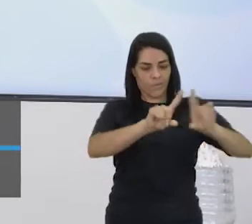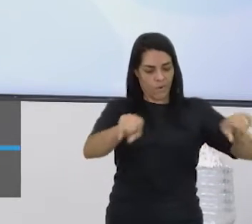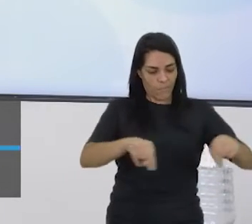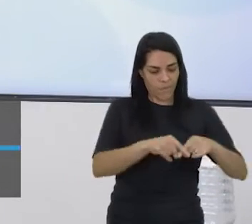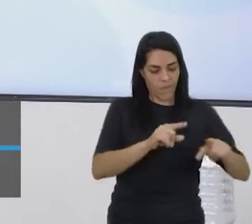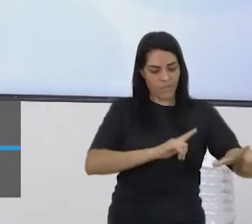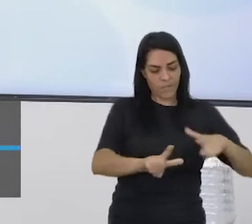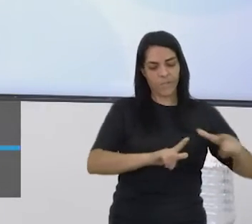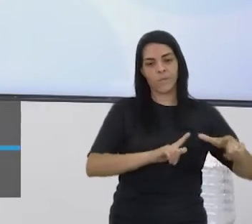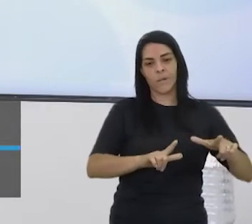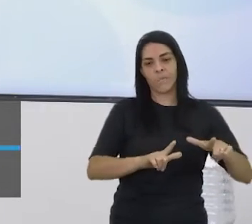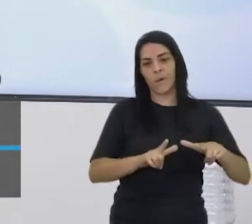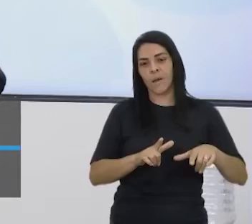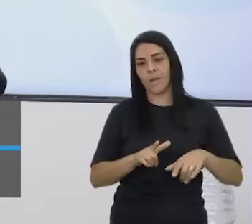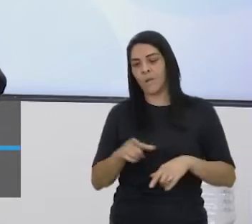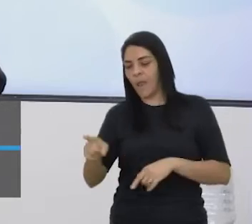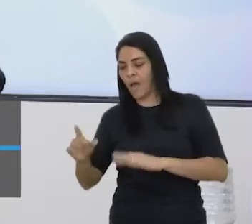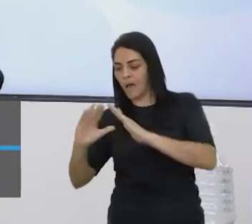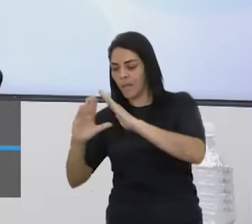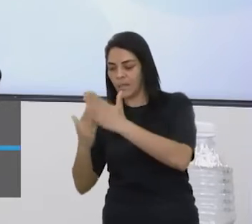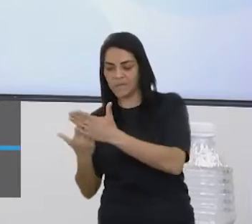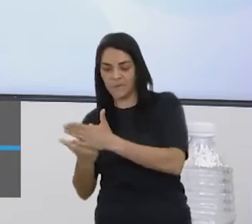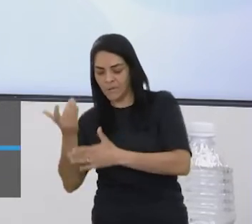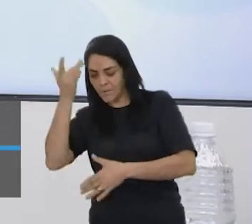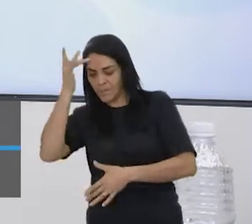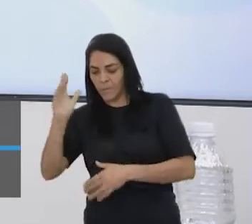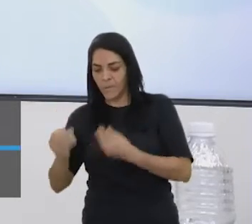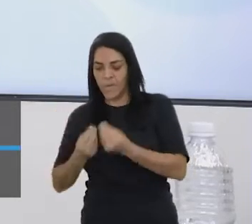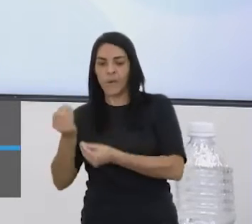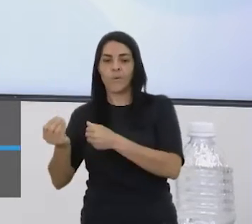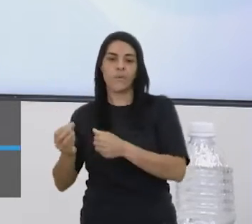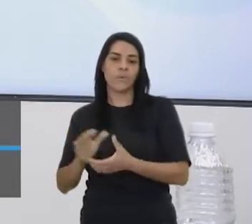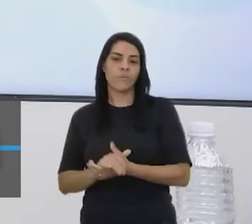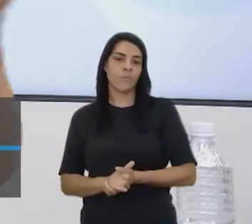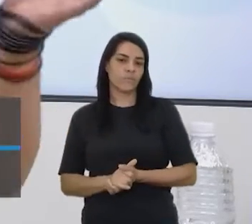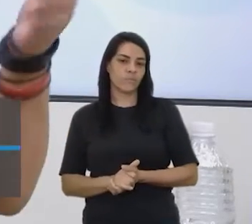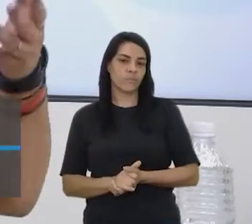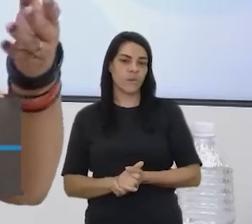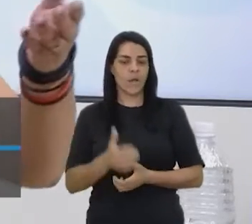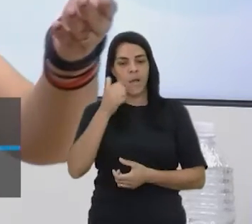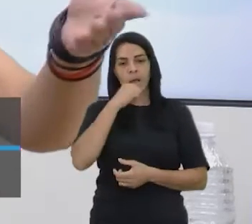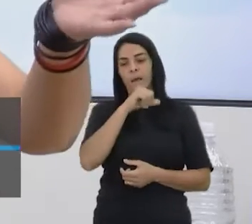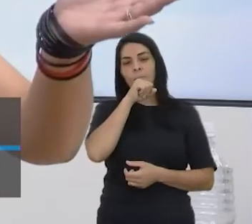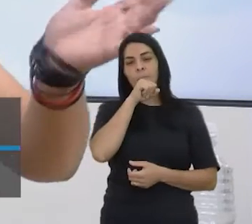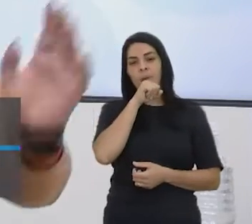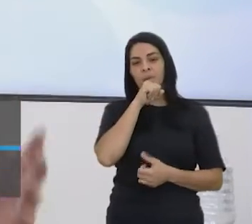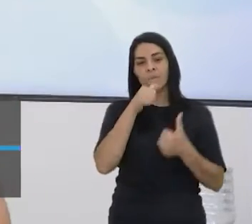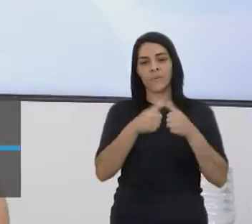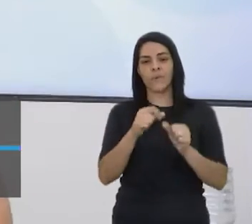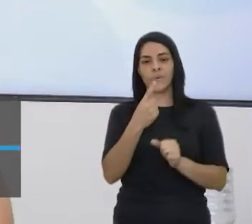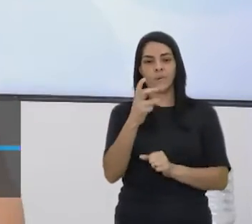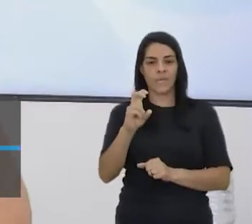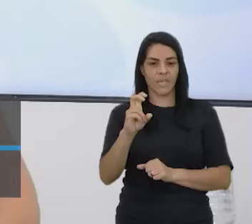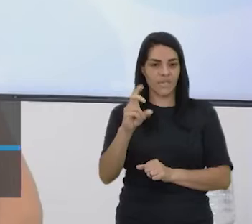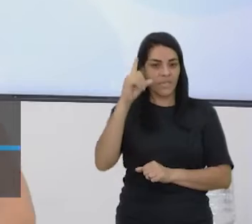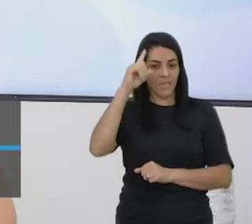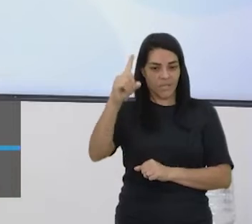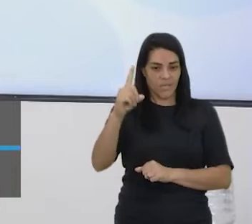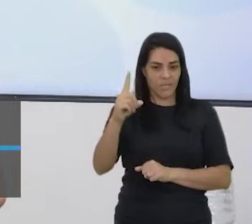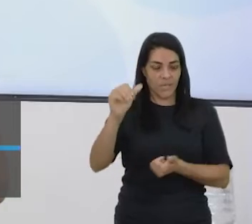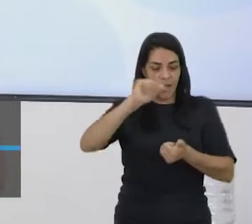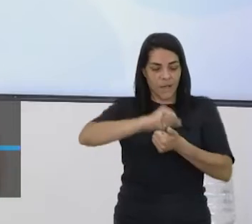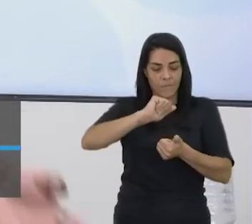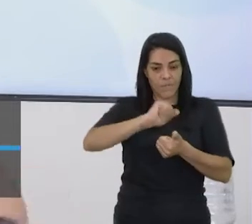importar na escola se vocês um dia minha mãe por aí vocês podem perguntar a minha mãe passou sei lá 15 dias na escola em adaptação